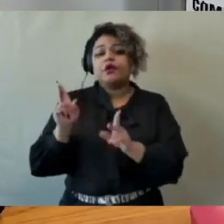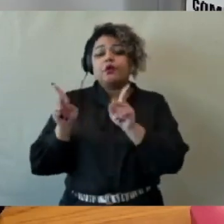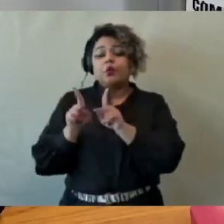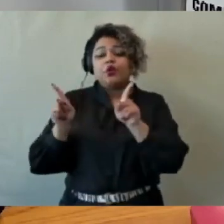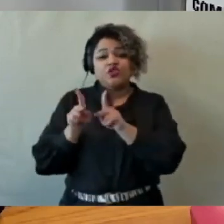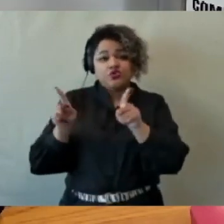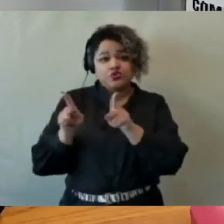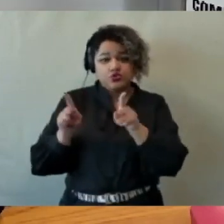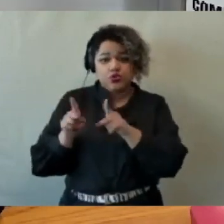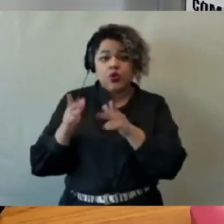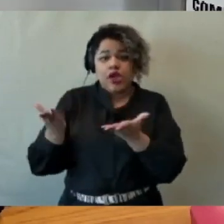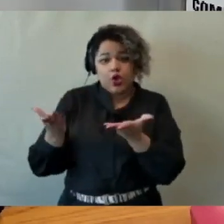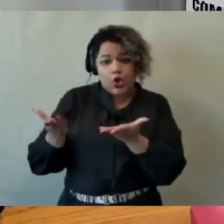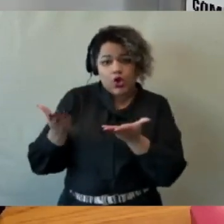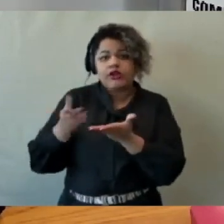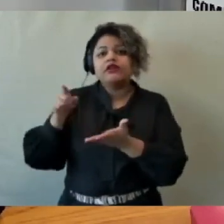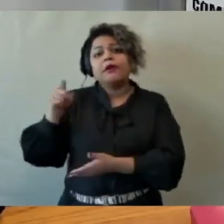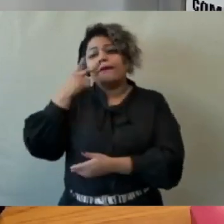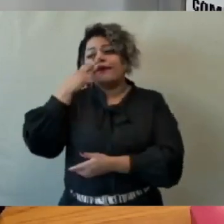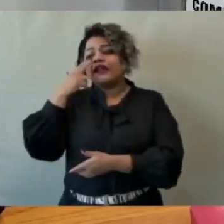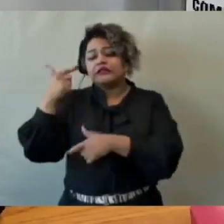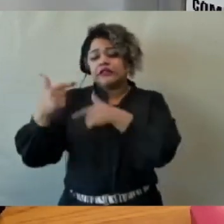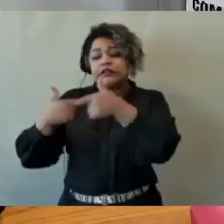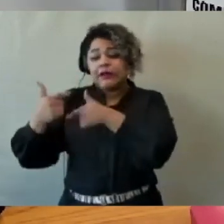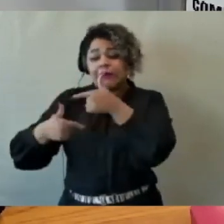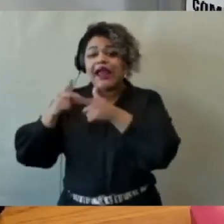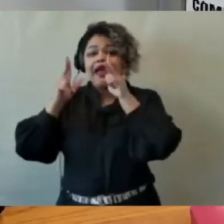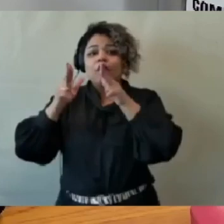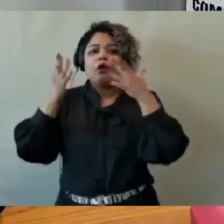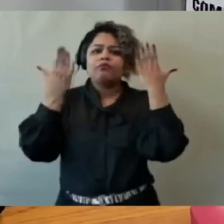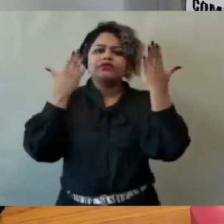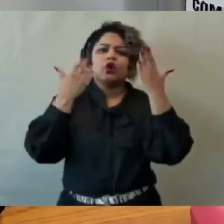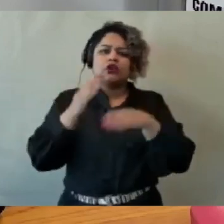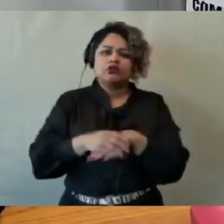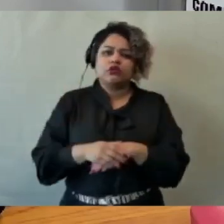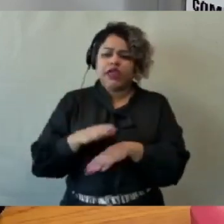eles têm que trabalhar como se fosse psicólogo, eles têm que descobrir que a criança tem TEA.